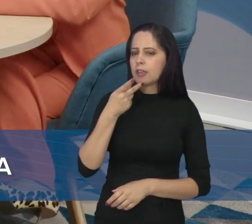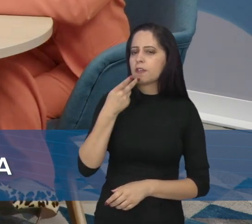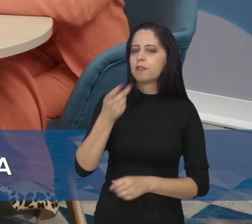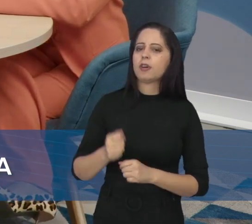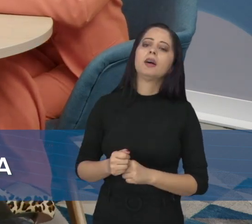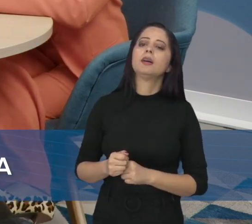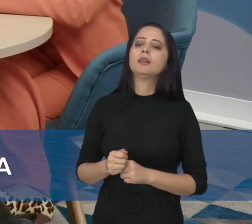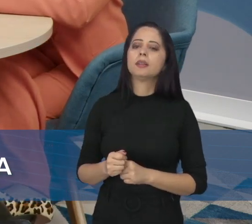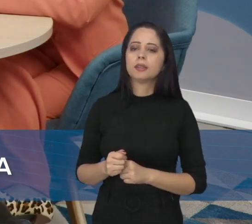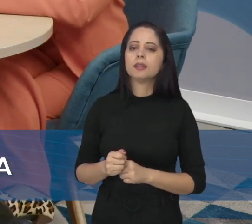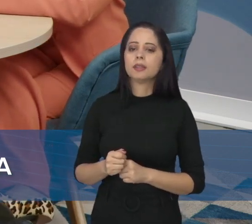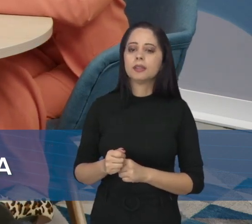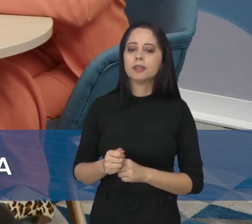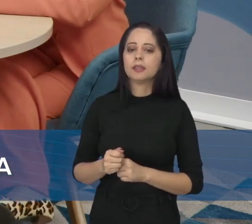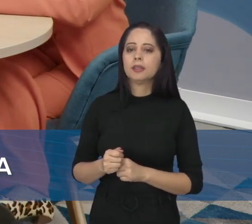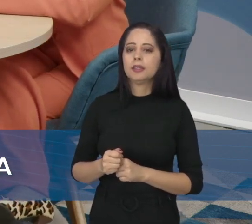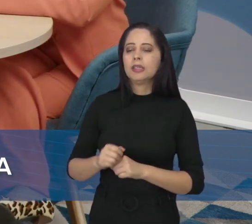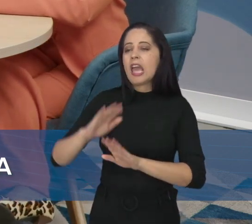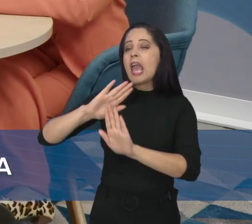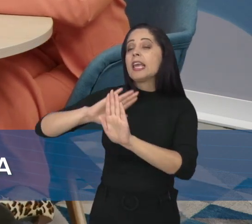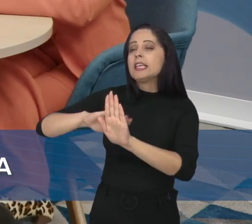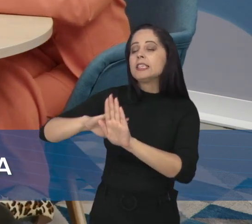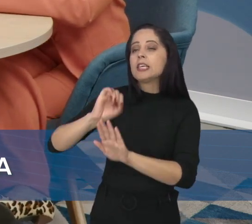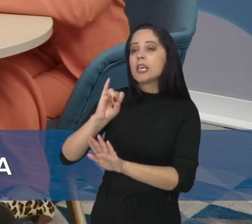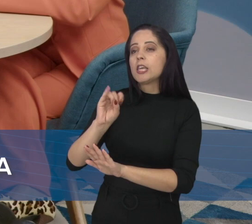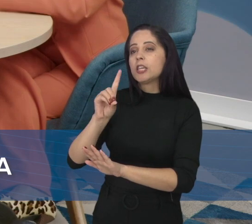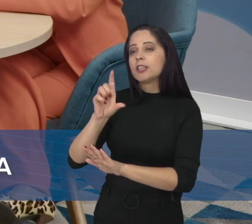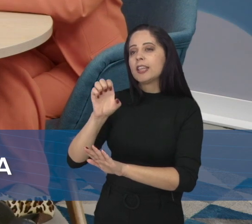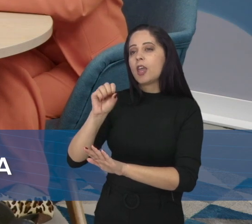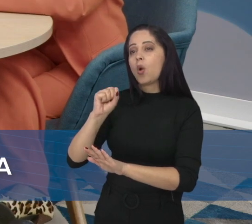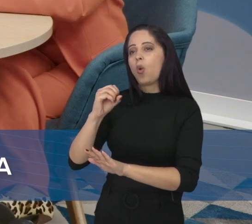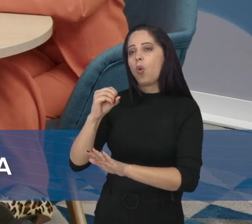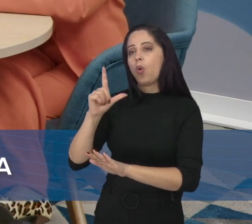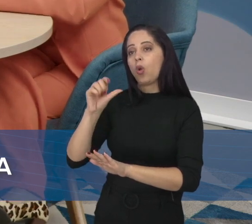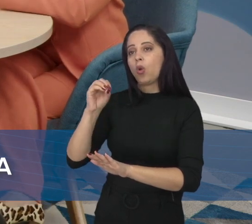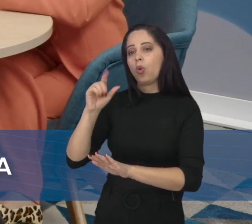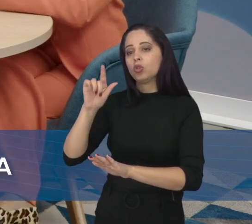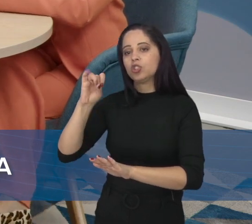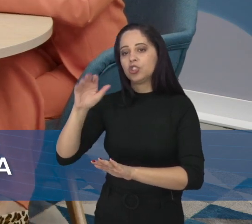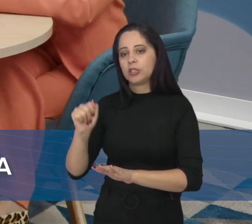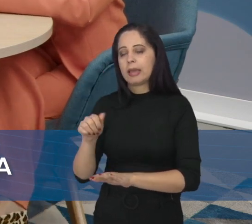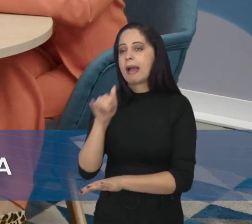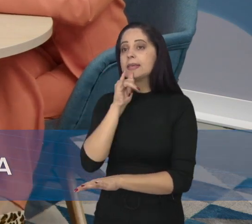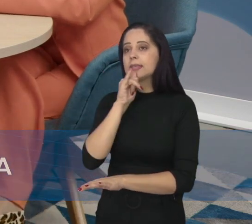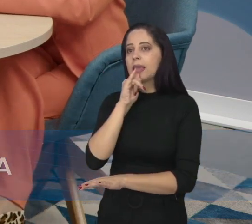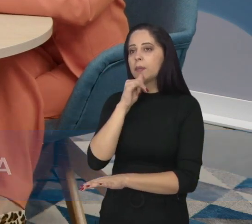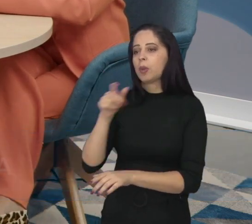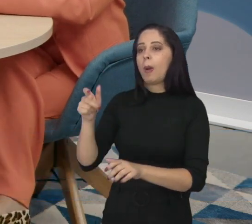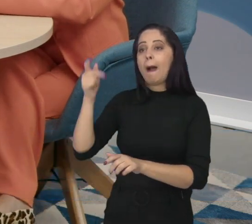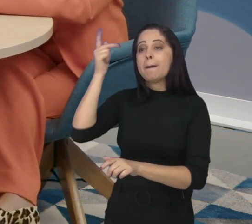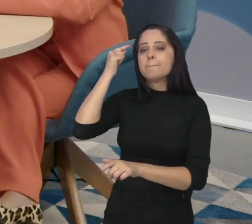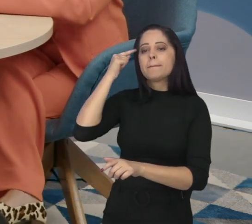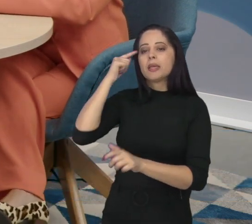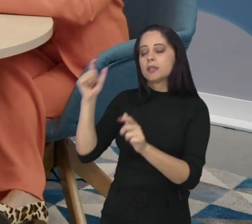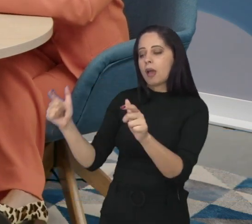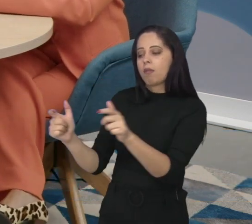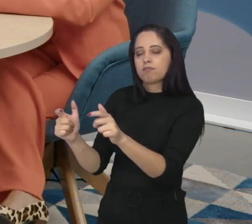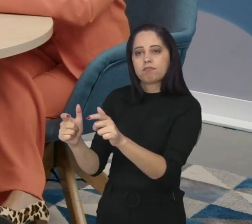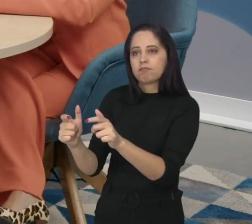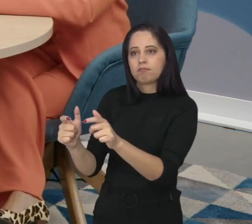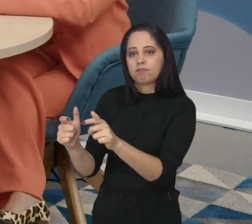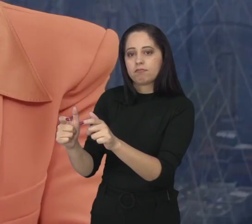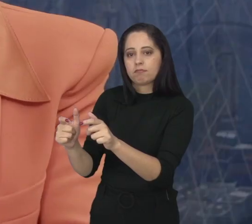que geram a ideologização, né? Porque quando a gente pensa nas minorias, eu venho de uma família onde se não há o